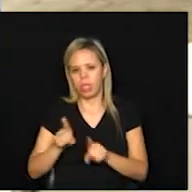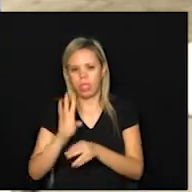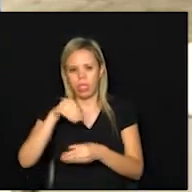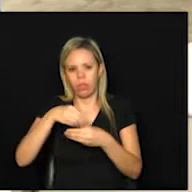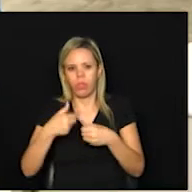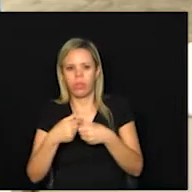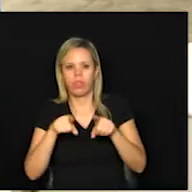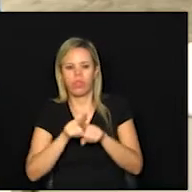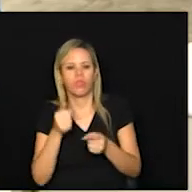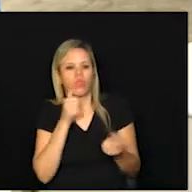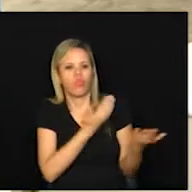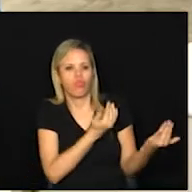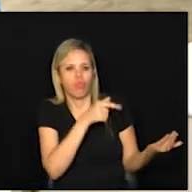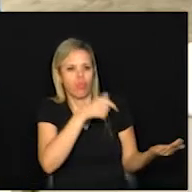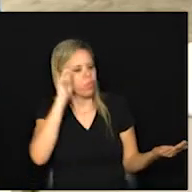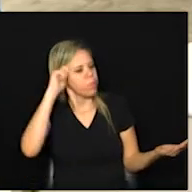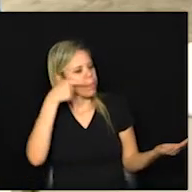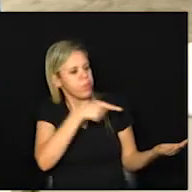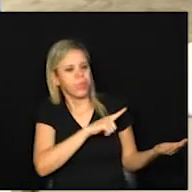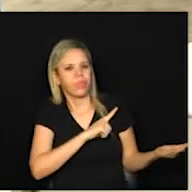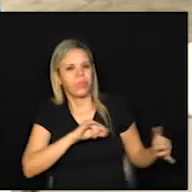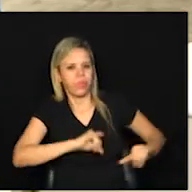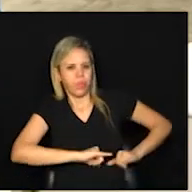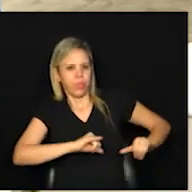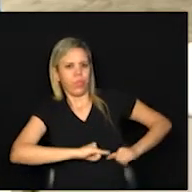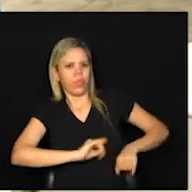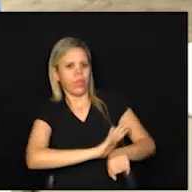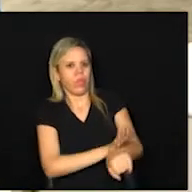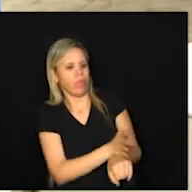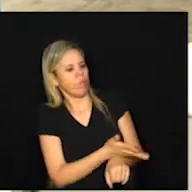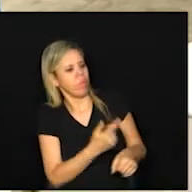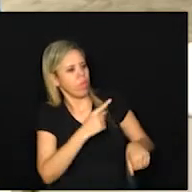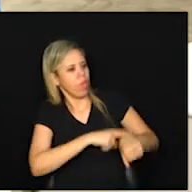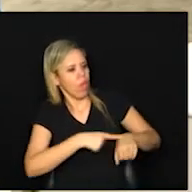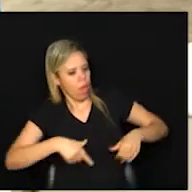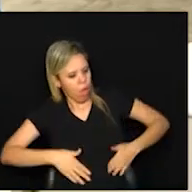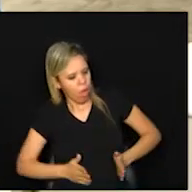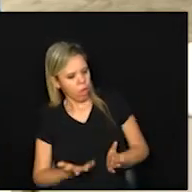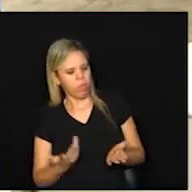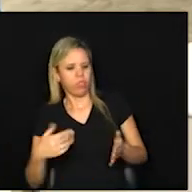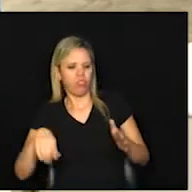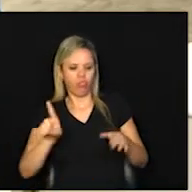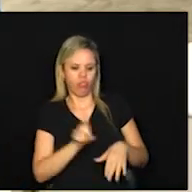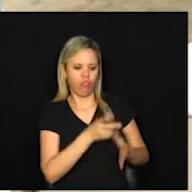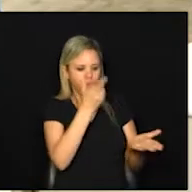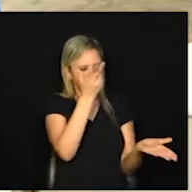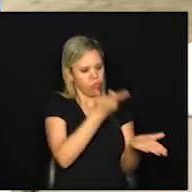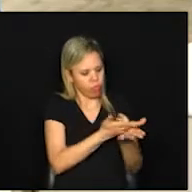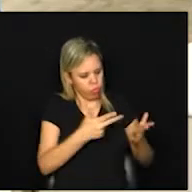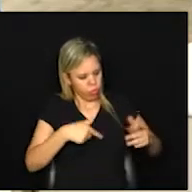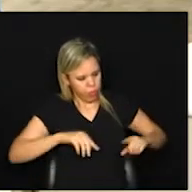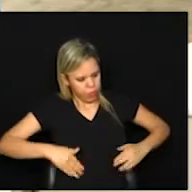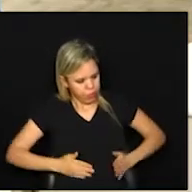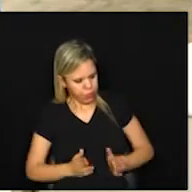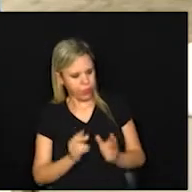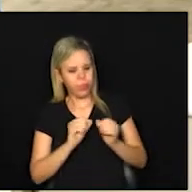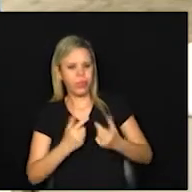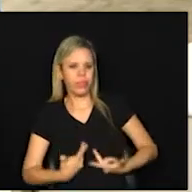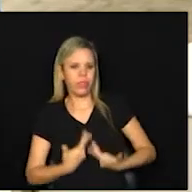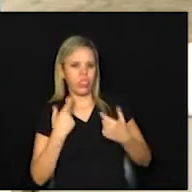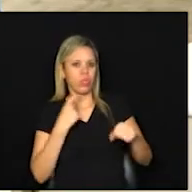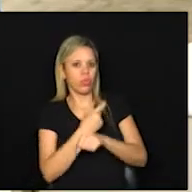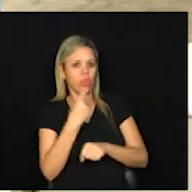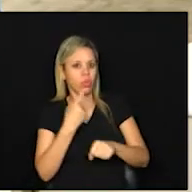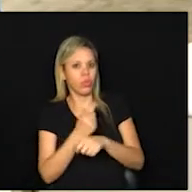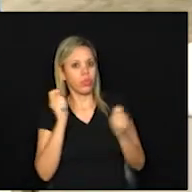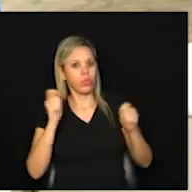uma jovem negra havia sofrido racismo obstétrico. Na hora de chegar para a realização do procedimento, ela descobriu que o procedimento